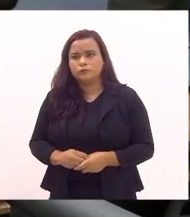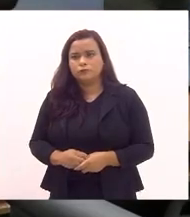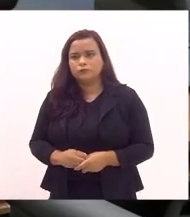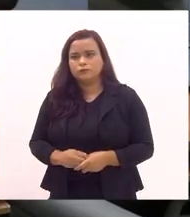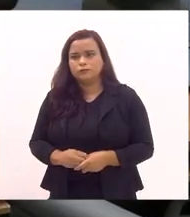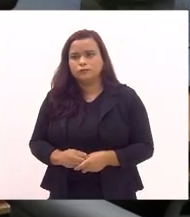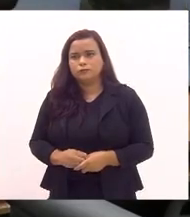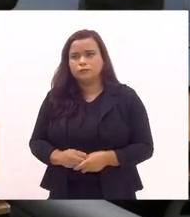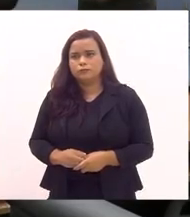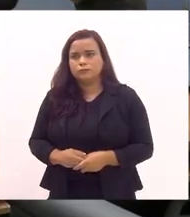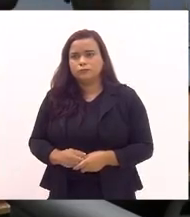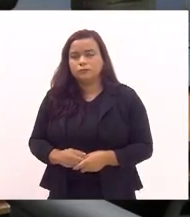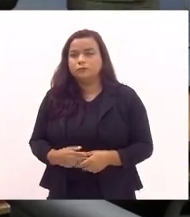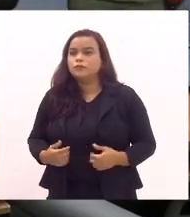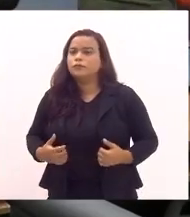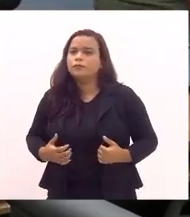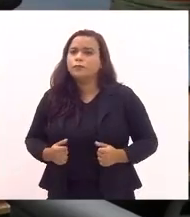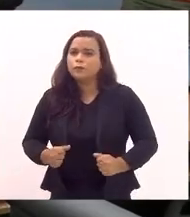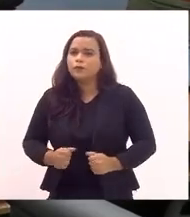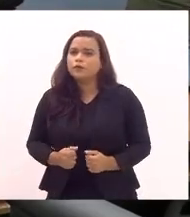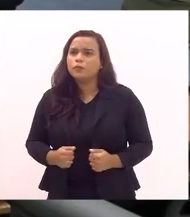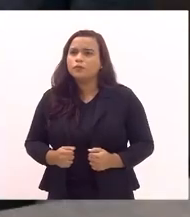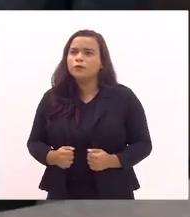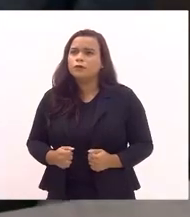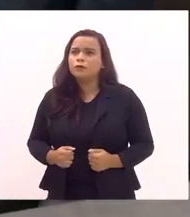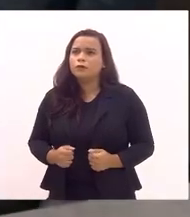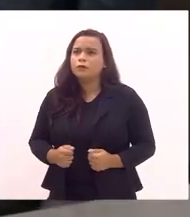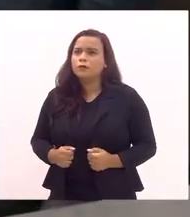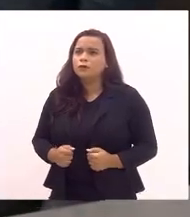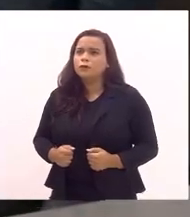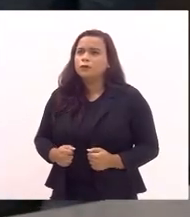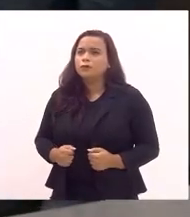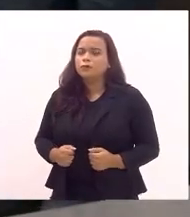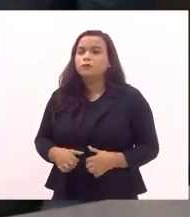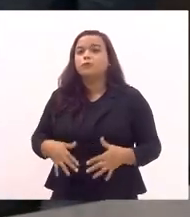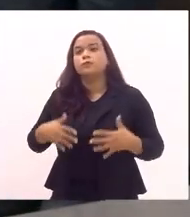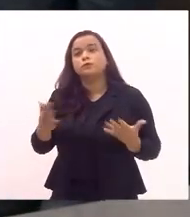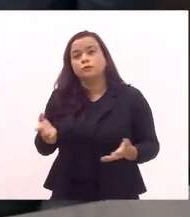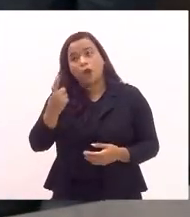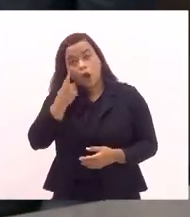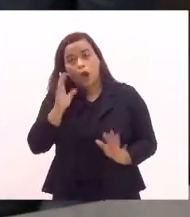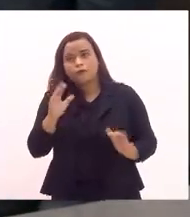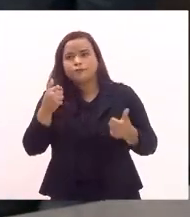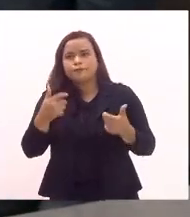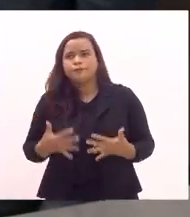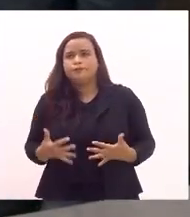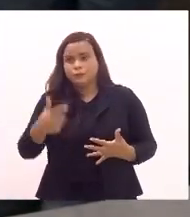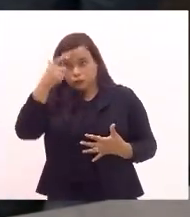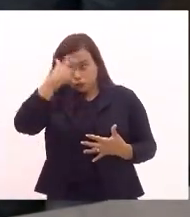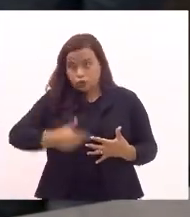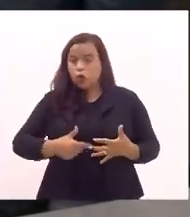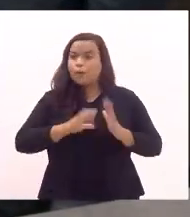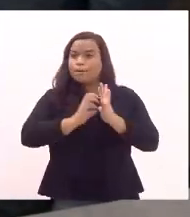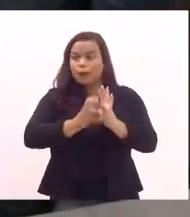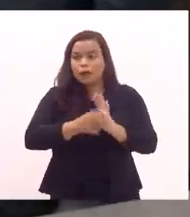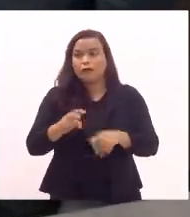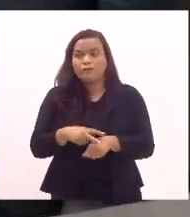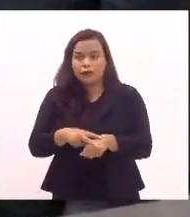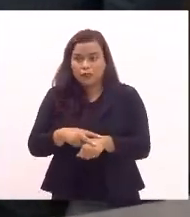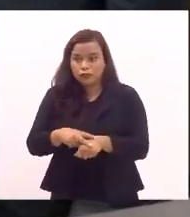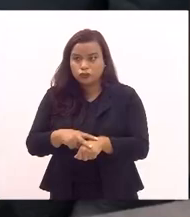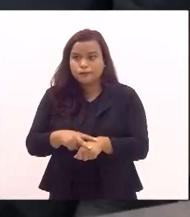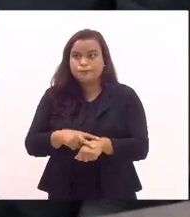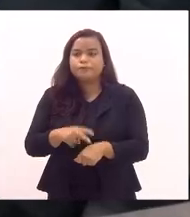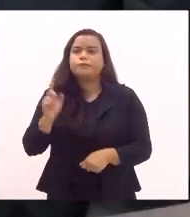e aqui e esse Presidente é um ano Olha só eu sou do Partido Verde dentro do